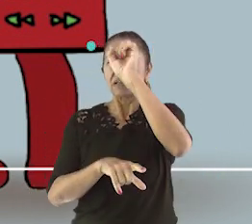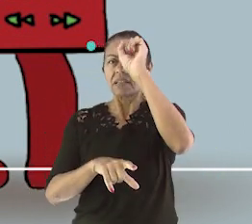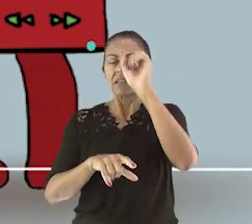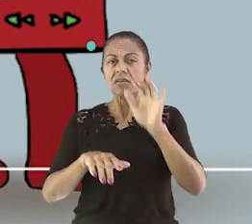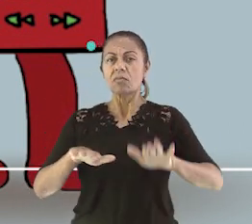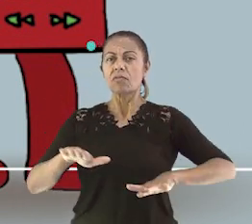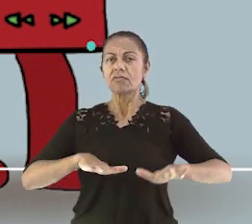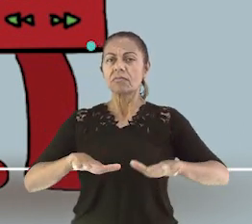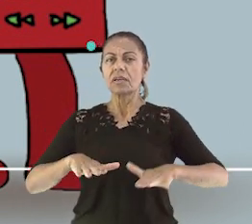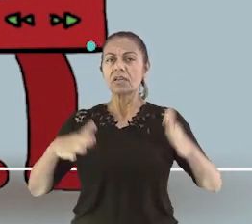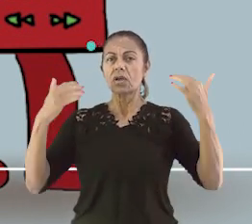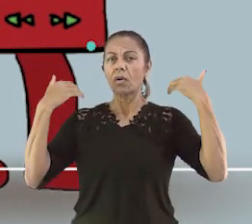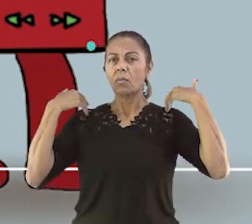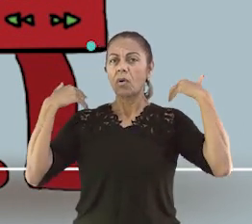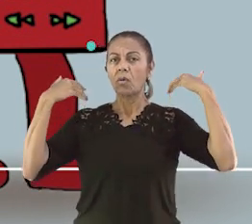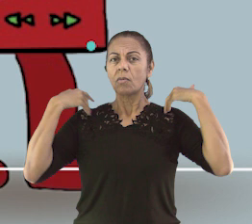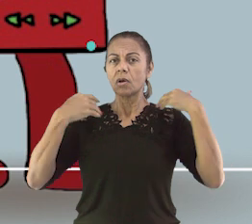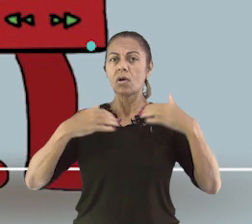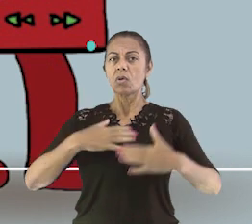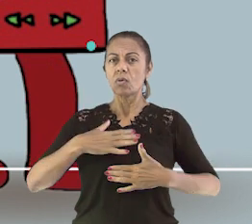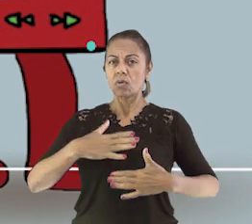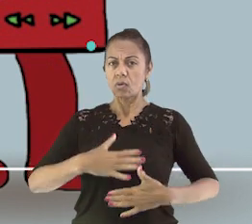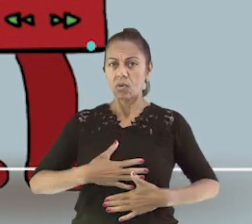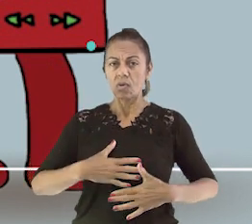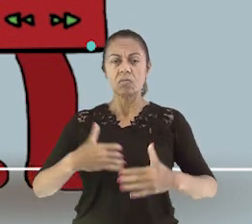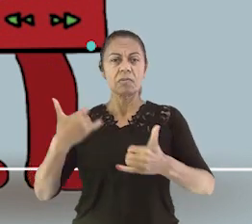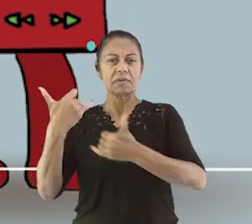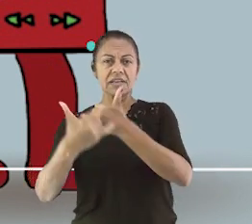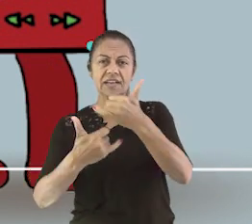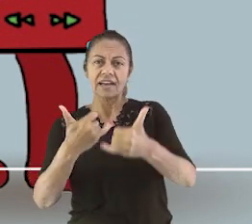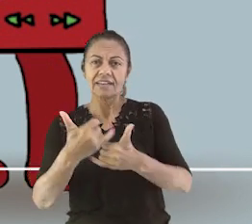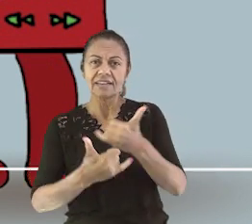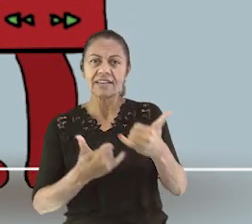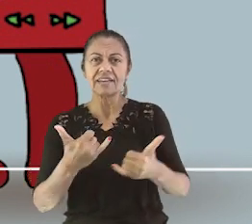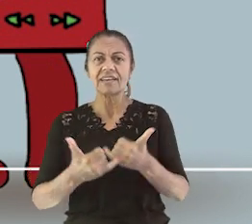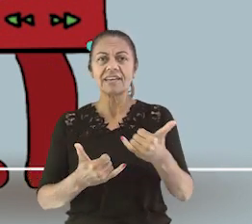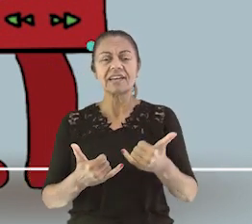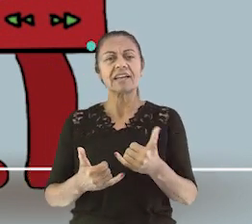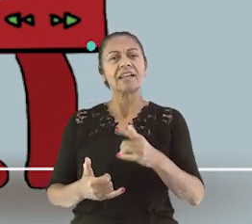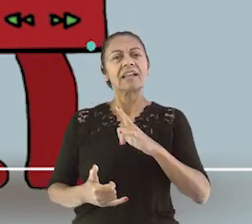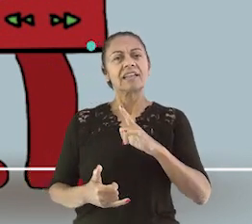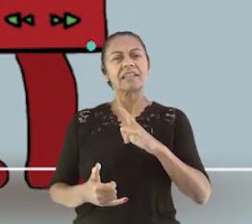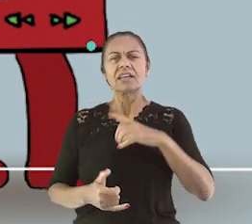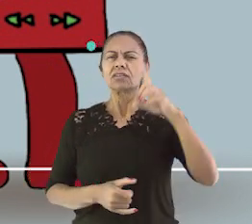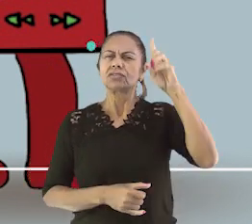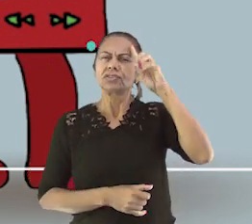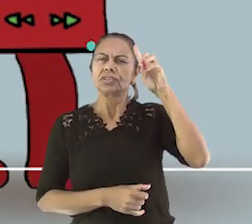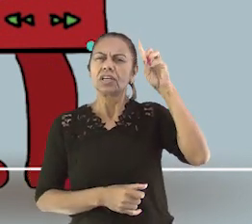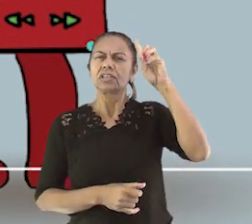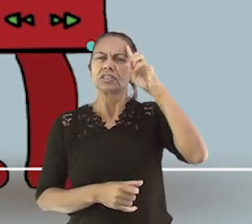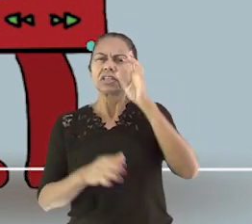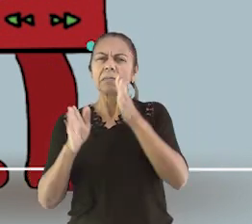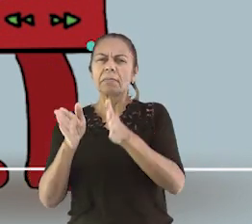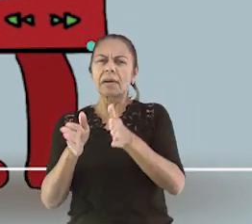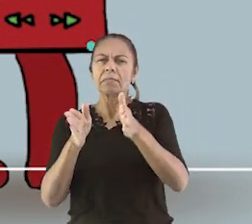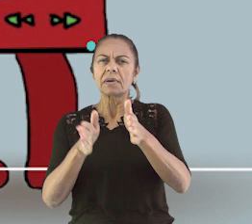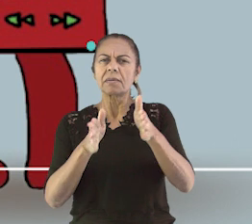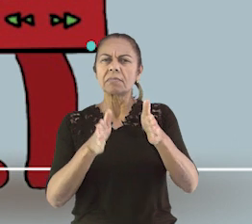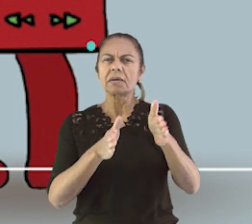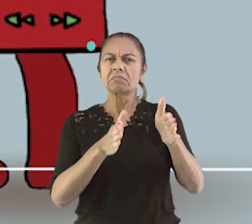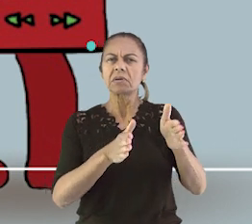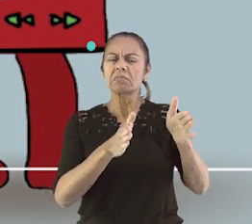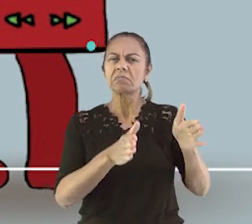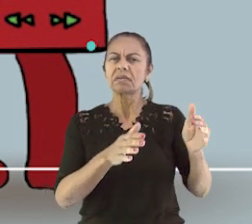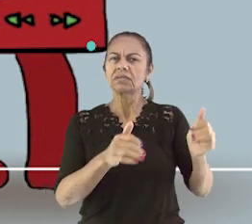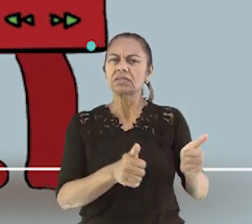que aprenderam e talvez fale destas dicas que vocês aprenderam hoje. De ter uma boa rotina no